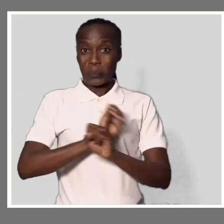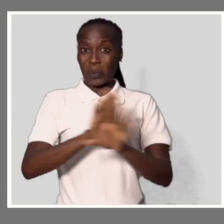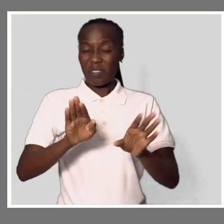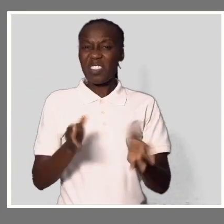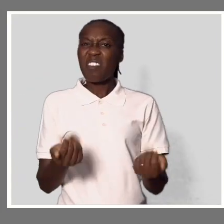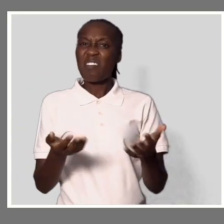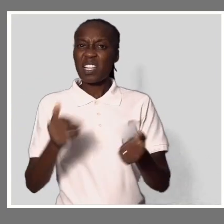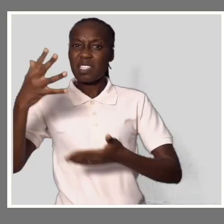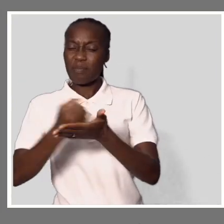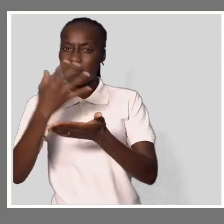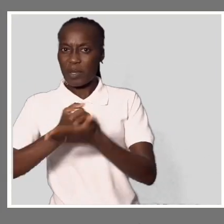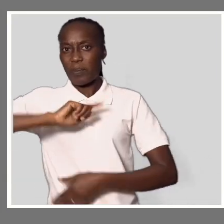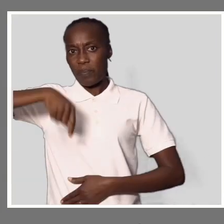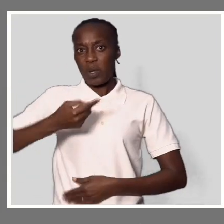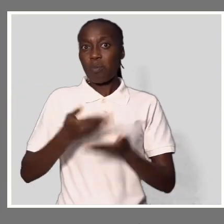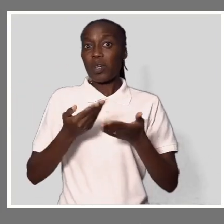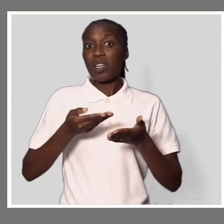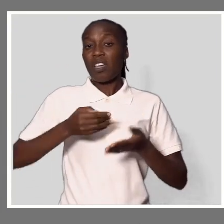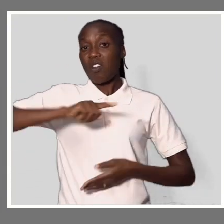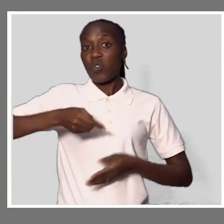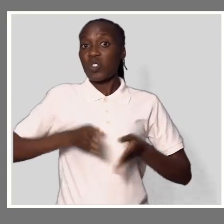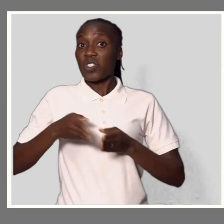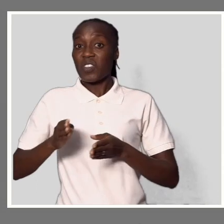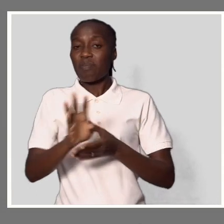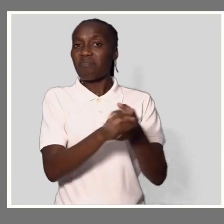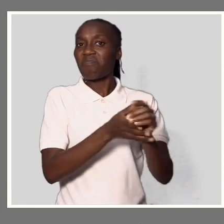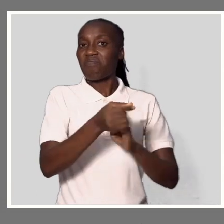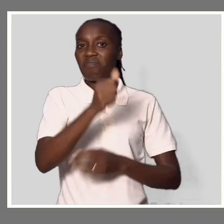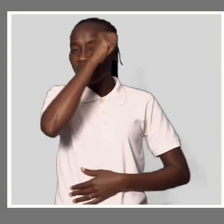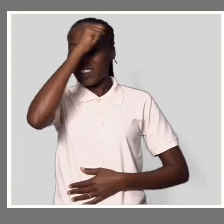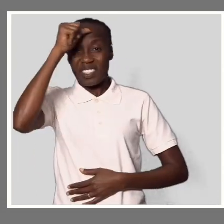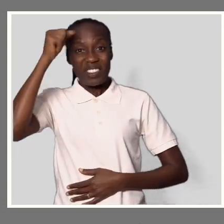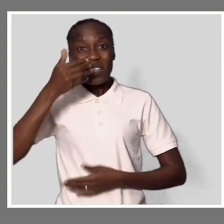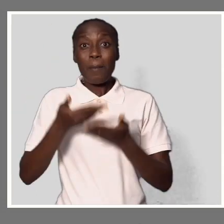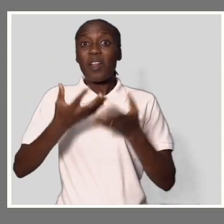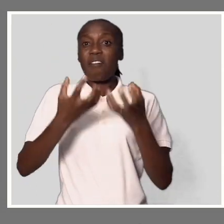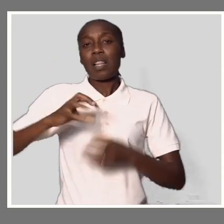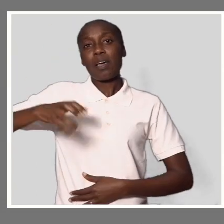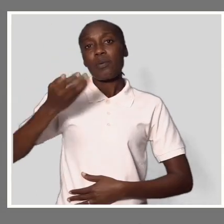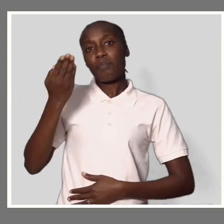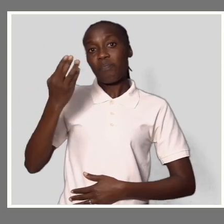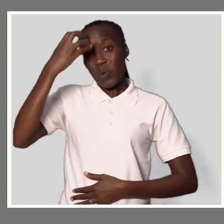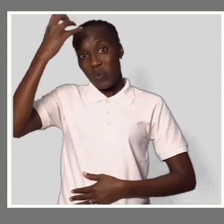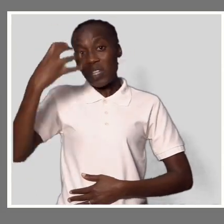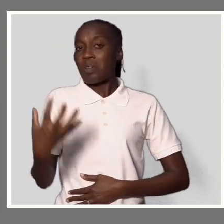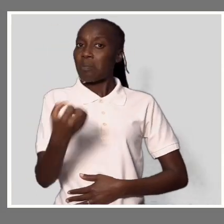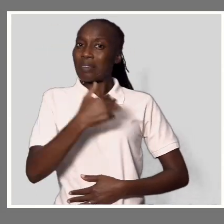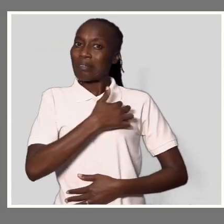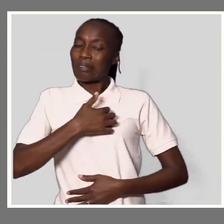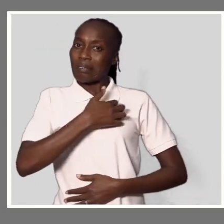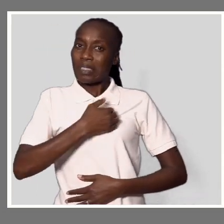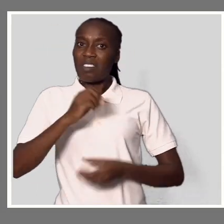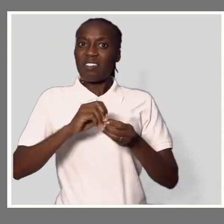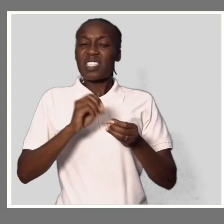É muito fácil contrairmos o novo coronavírus porque não temos água para lavar as mãos. Pedimos ao